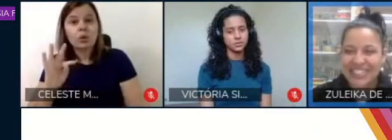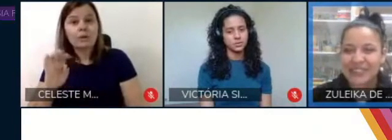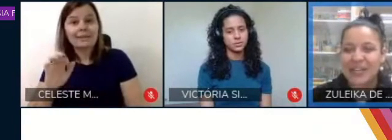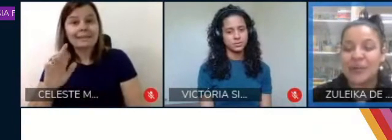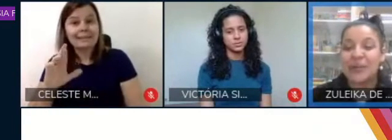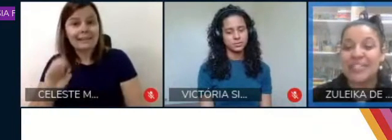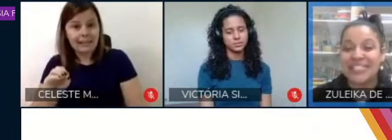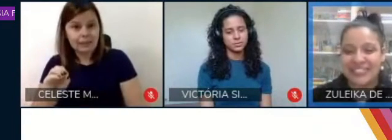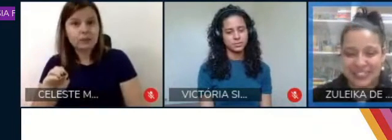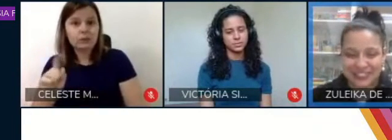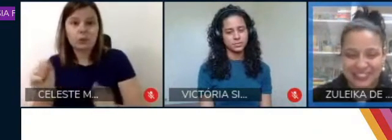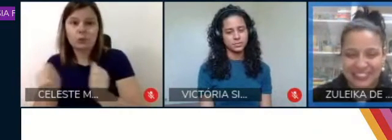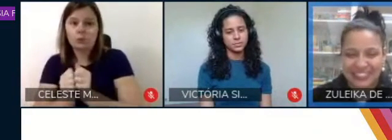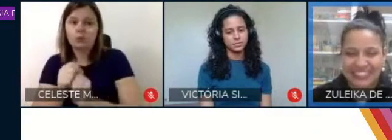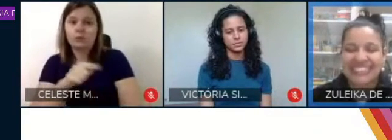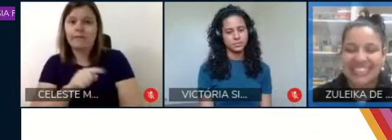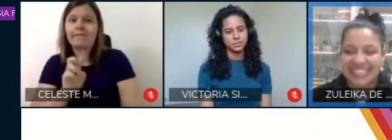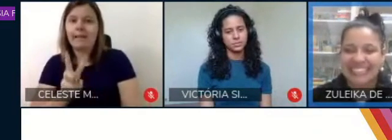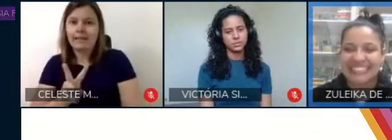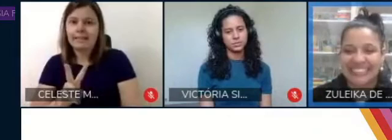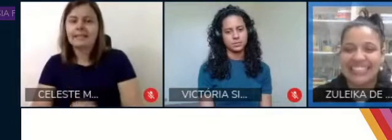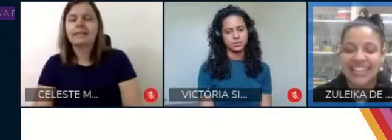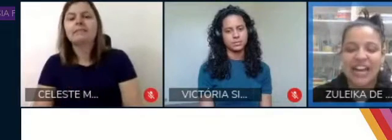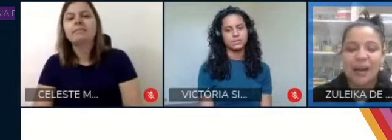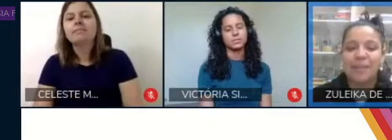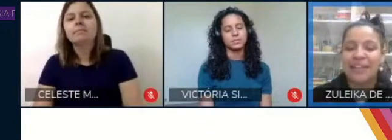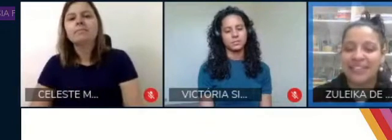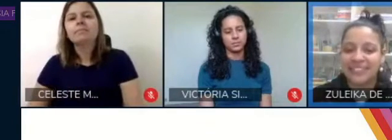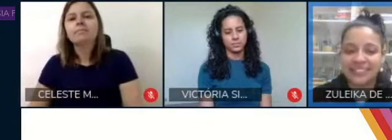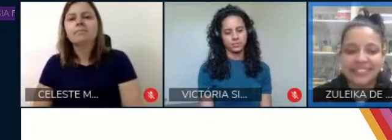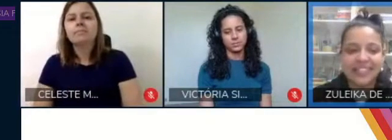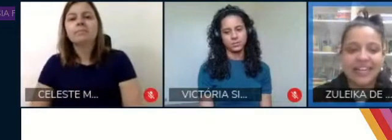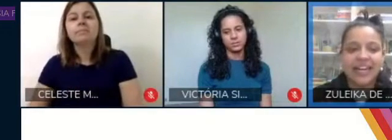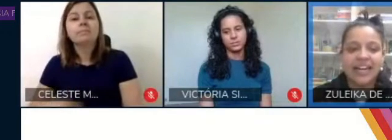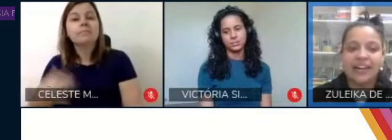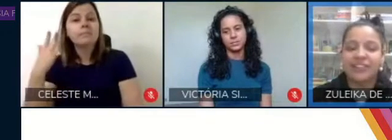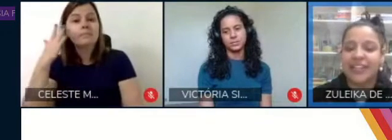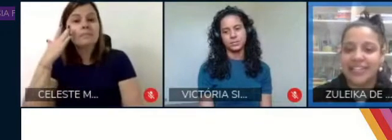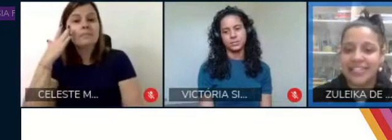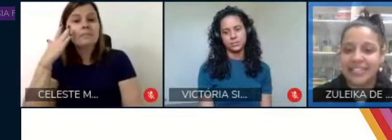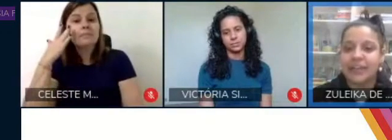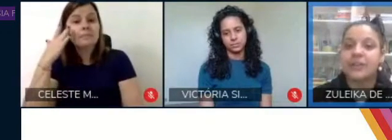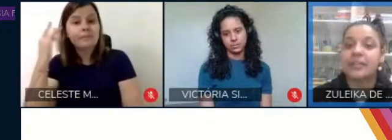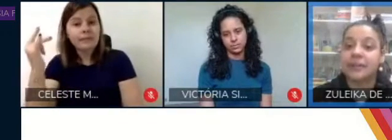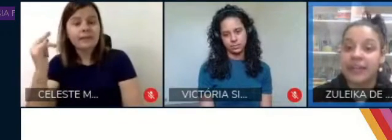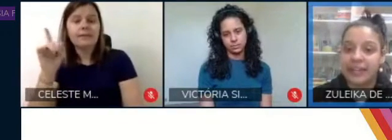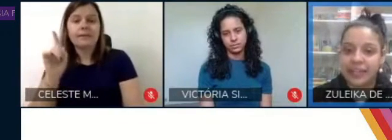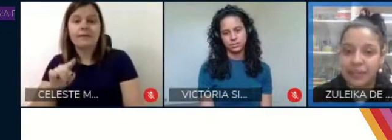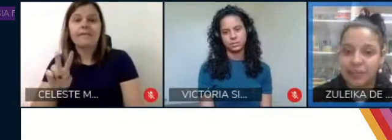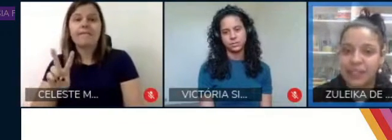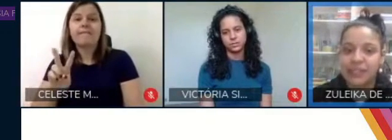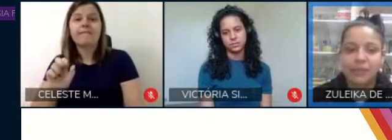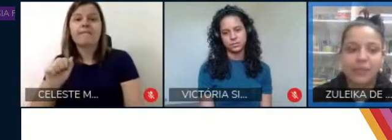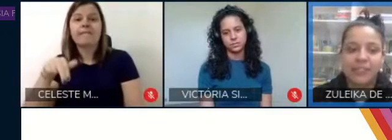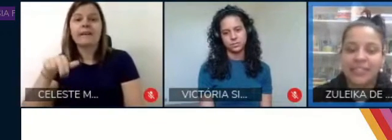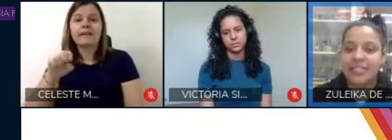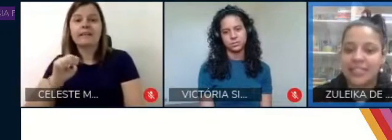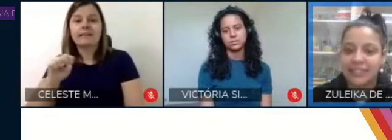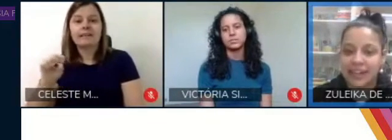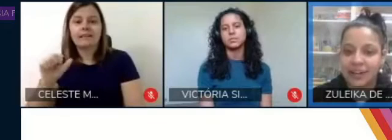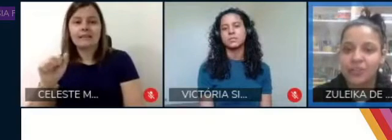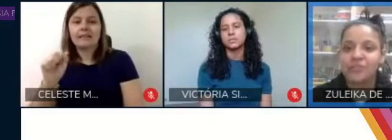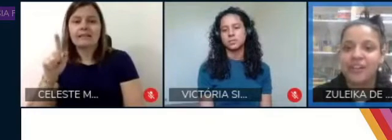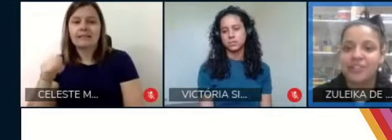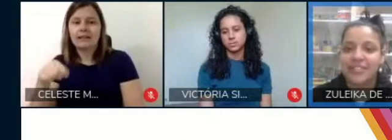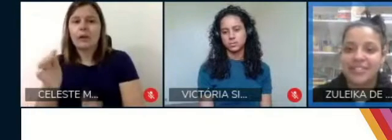eu achei. Vai ser o trabalho acadêmico depois. Tá. Amanhã, a Vanessa, que é a nossa colega e amiga da